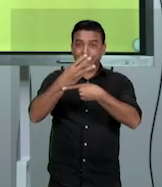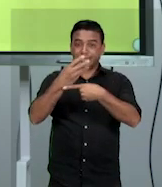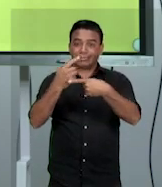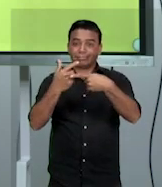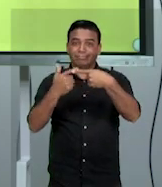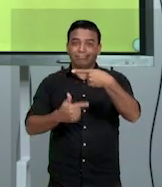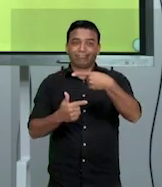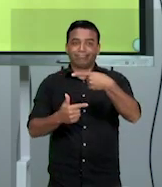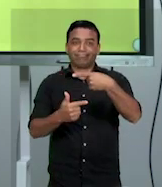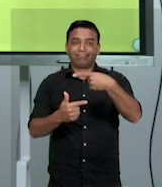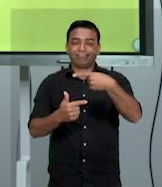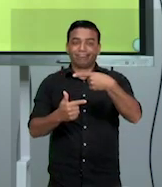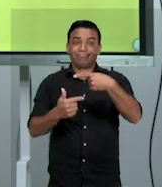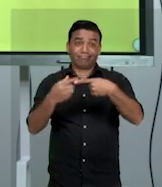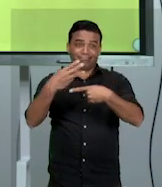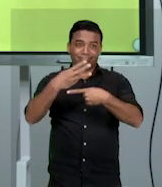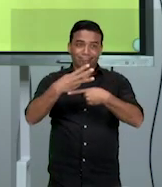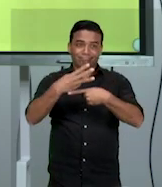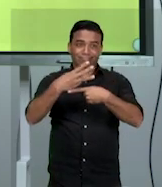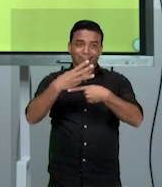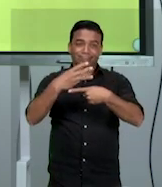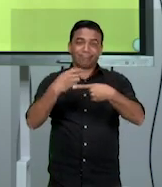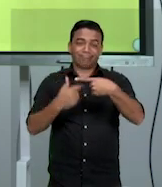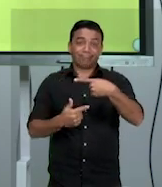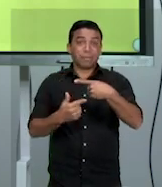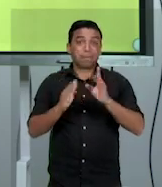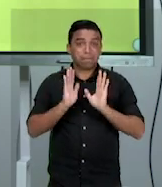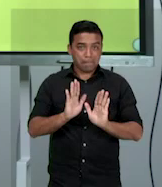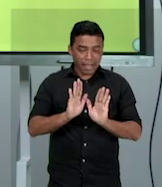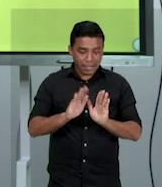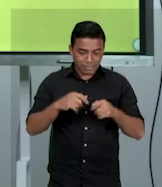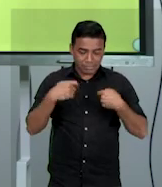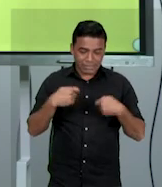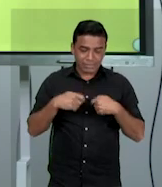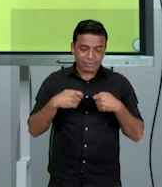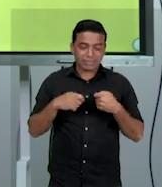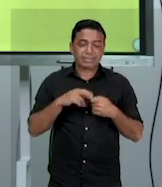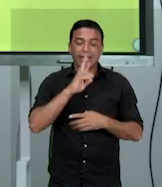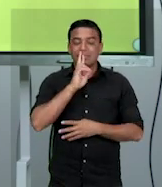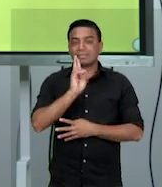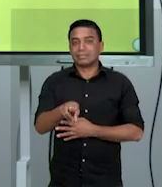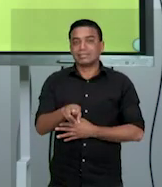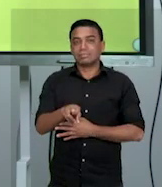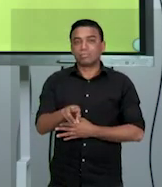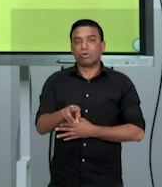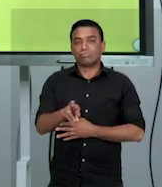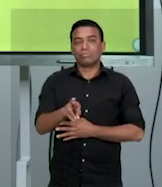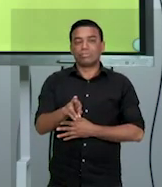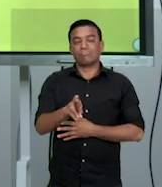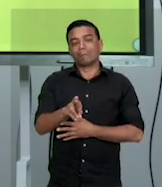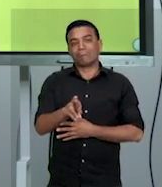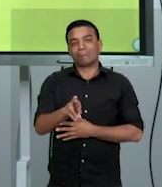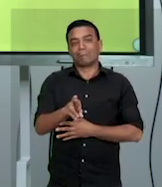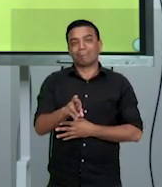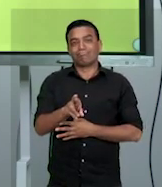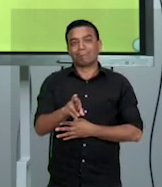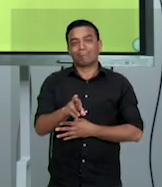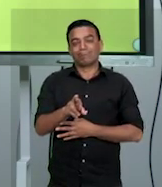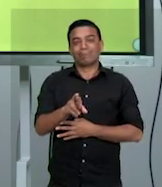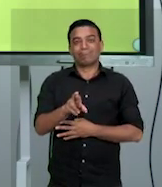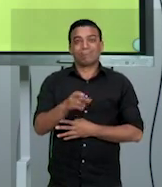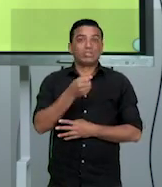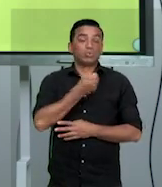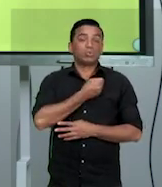meios. Só que eu vou dar a resposta em